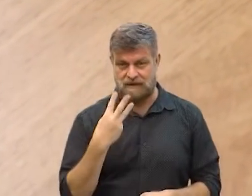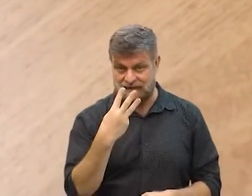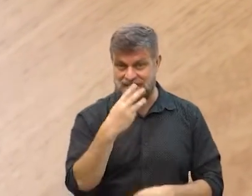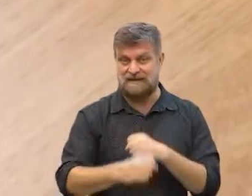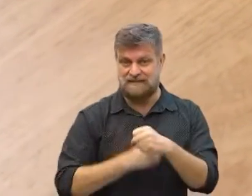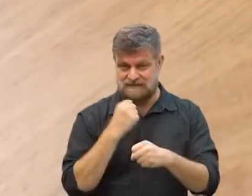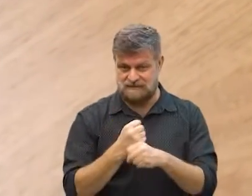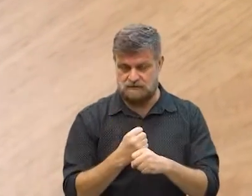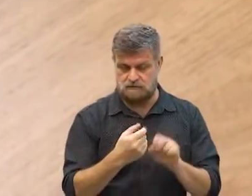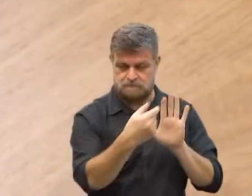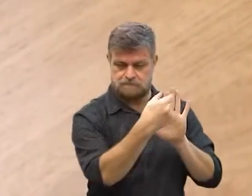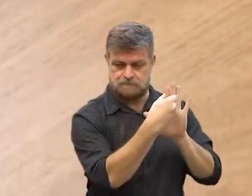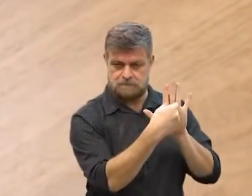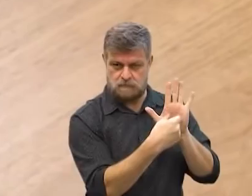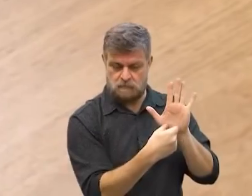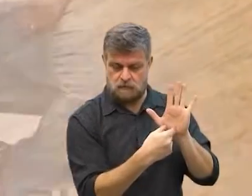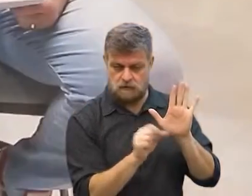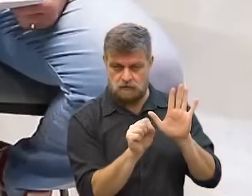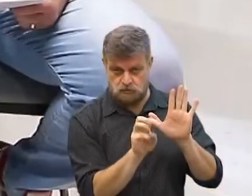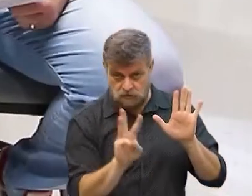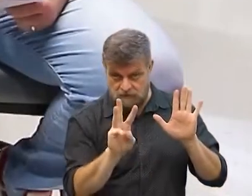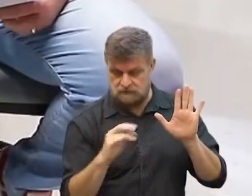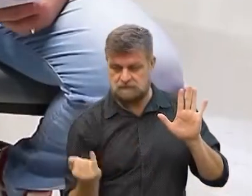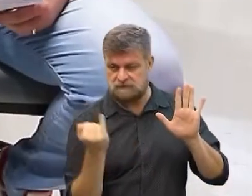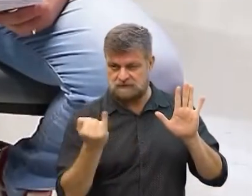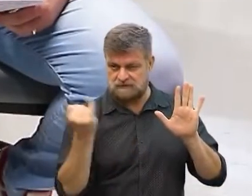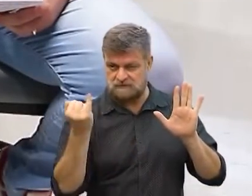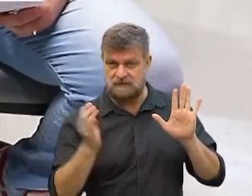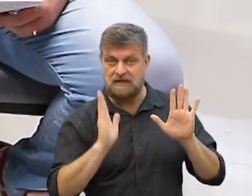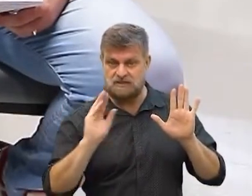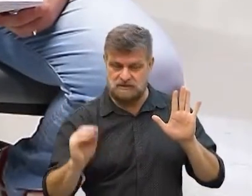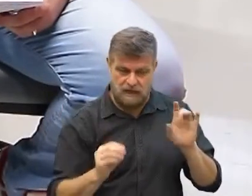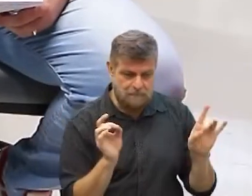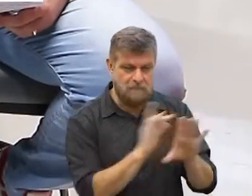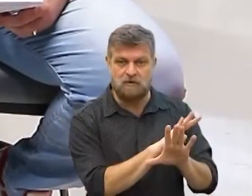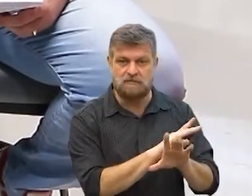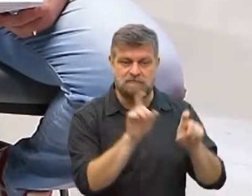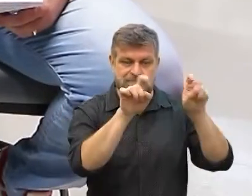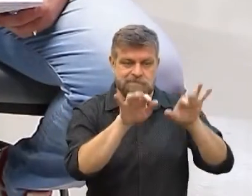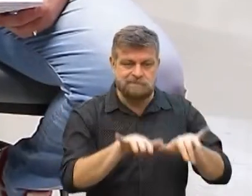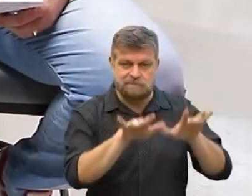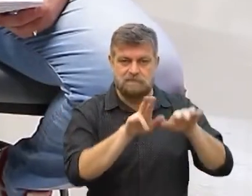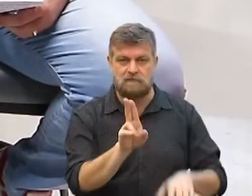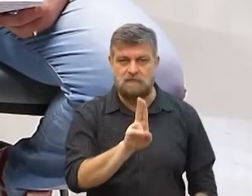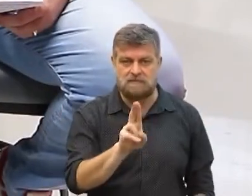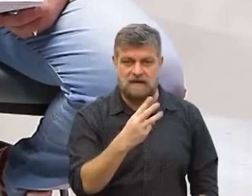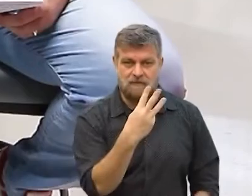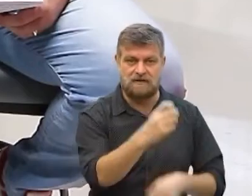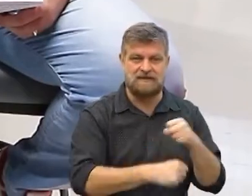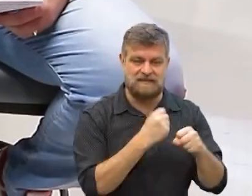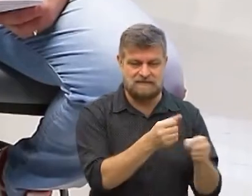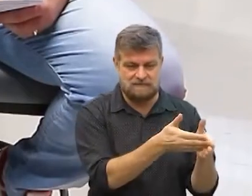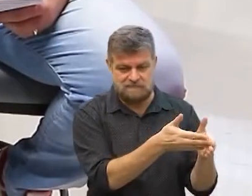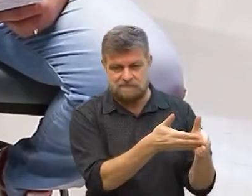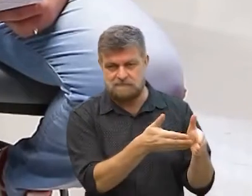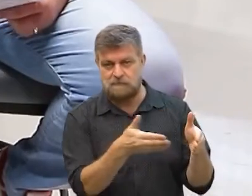com todos os softwares importantes, didáticos, já instalados no seu computador. E ele usará esse computador durante todos